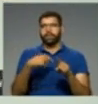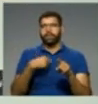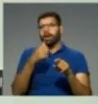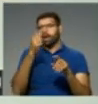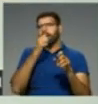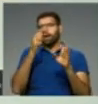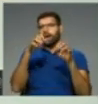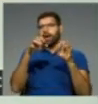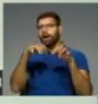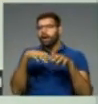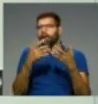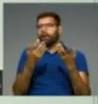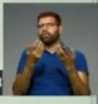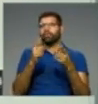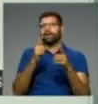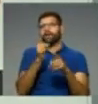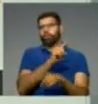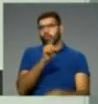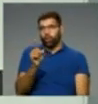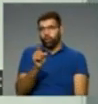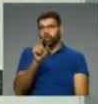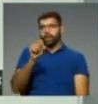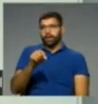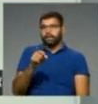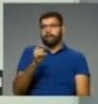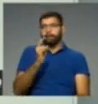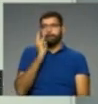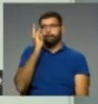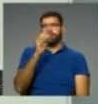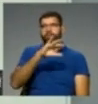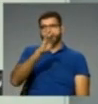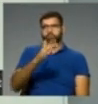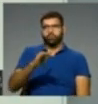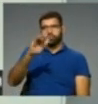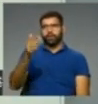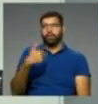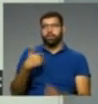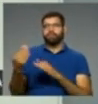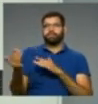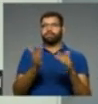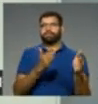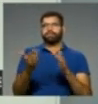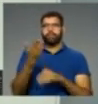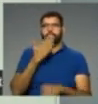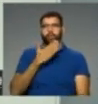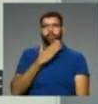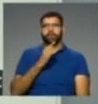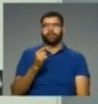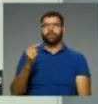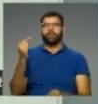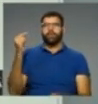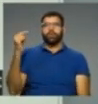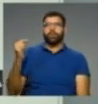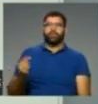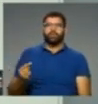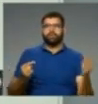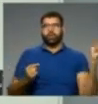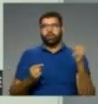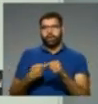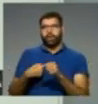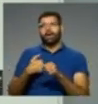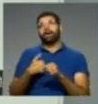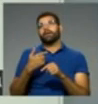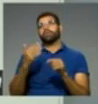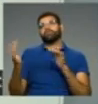pouco frequentes nas vertentes norte e também nas zonas montanhosas. O vento é moderado de nordeste, a soprar com mais intensidade